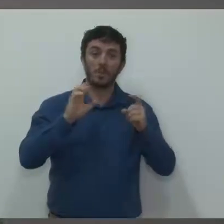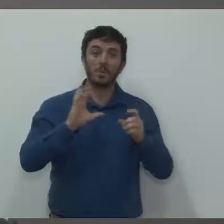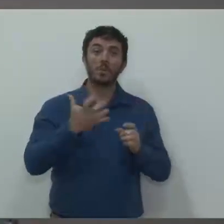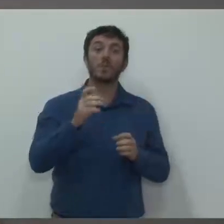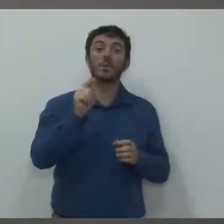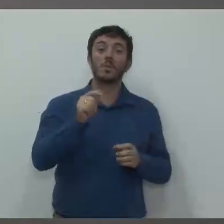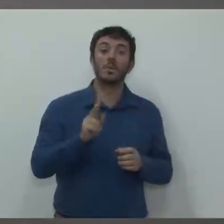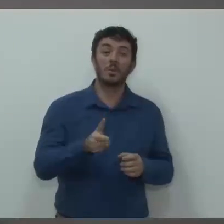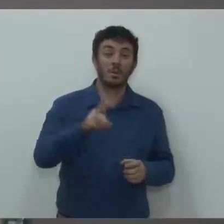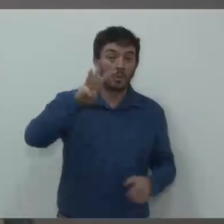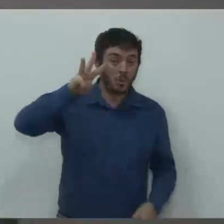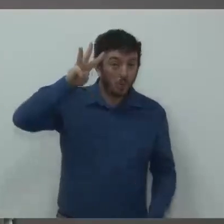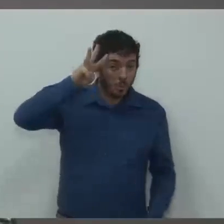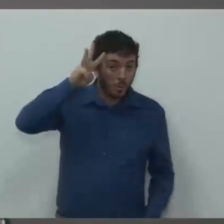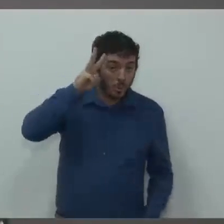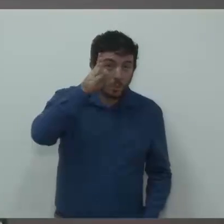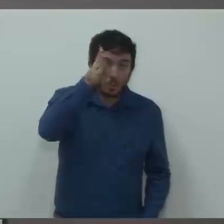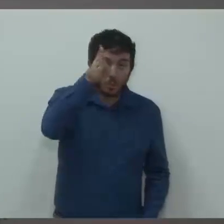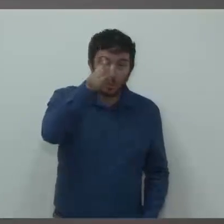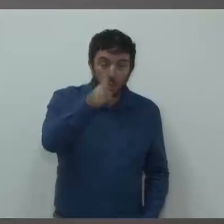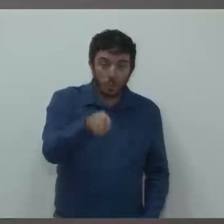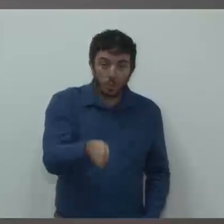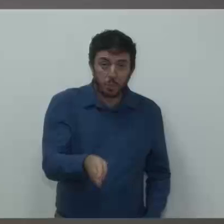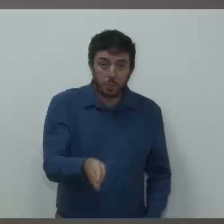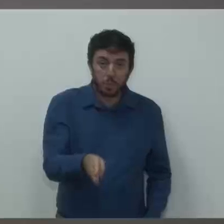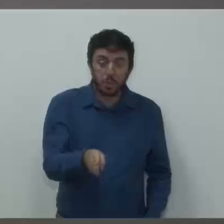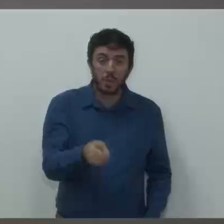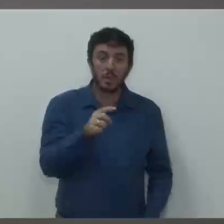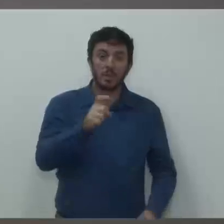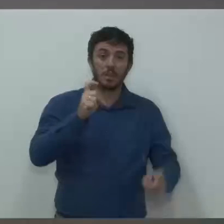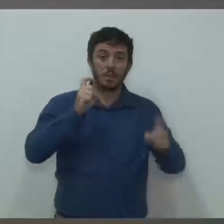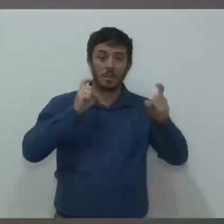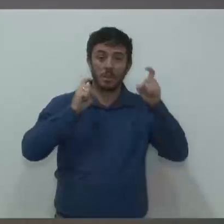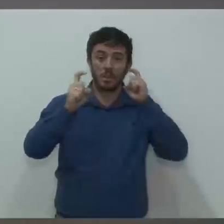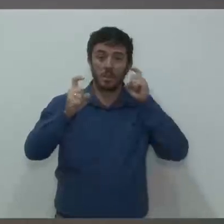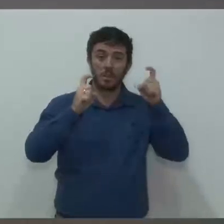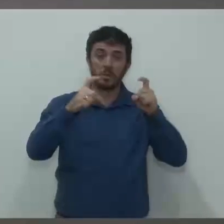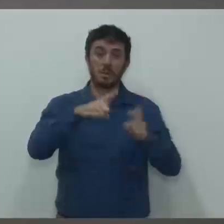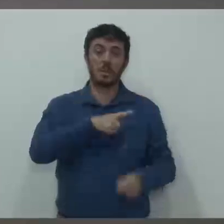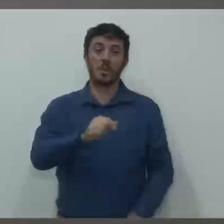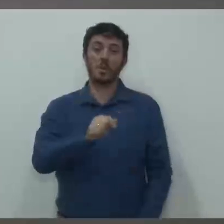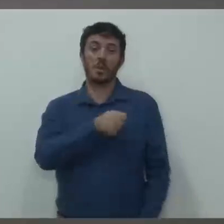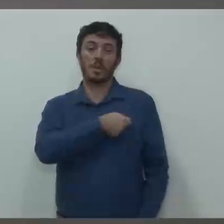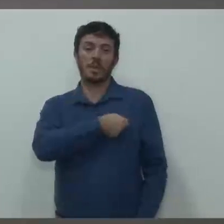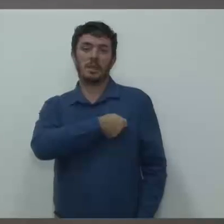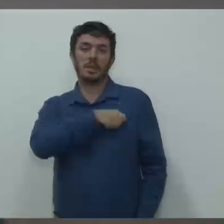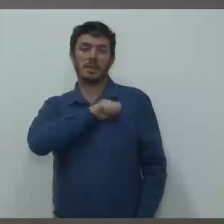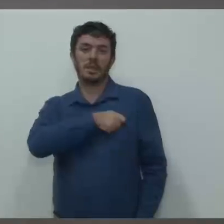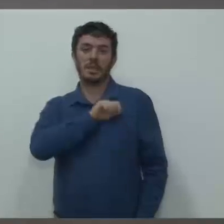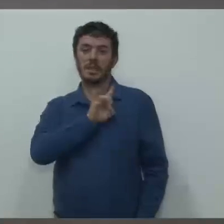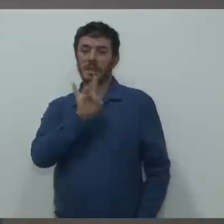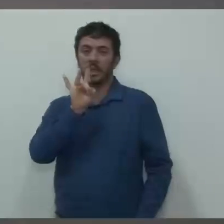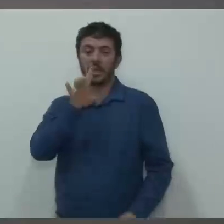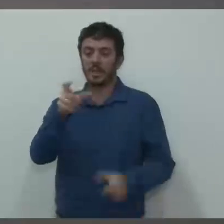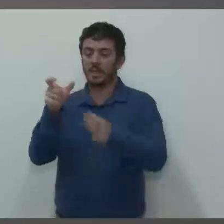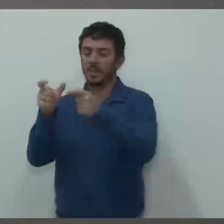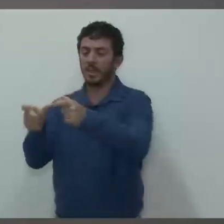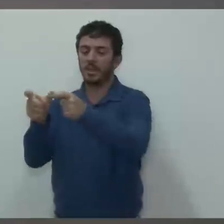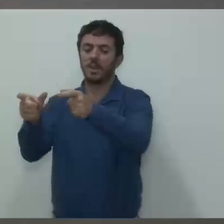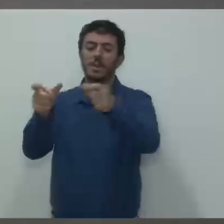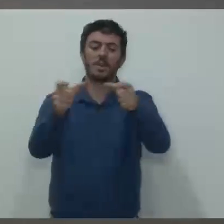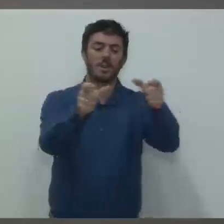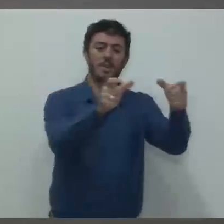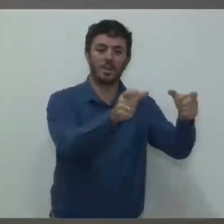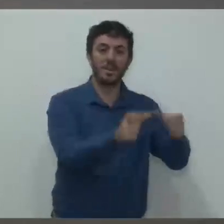não é? E nessas reuniões, os delegados de cada região da cidade estão junto com os delegados do Poder Público, da